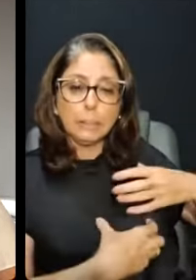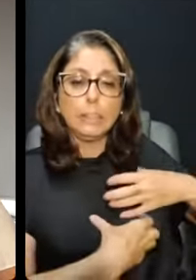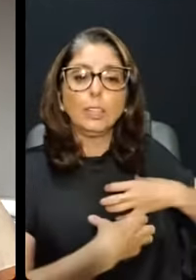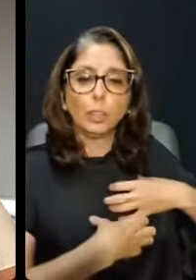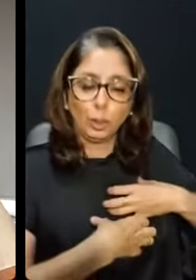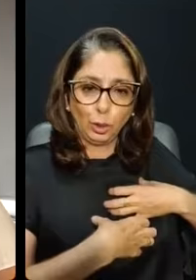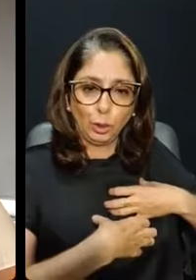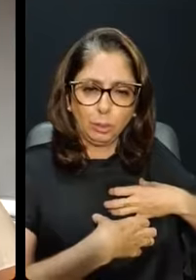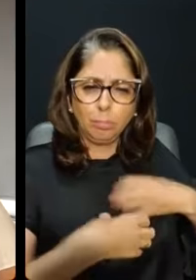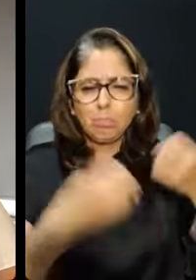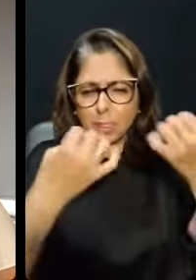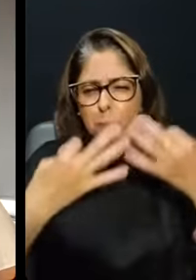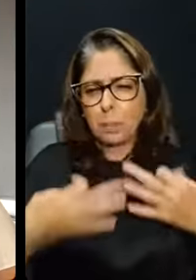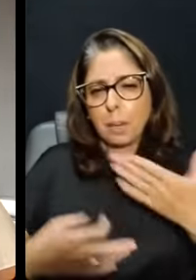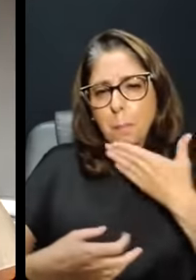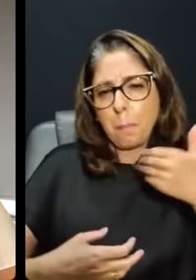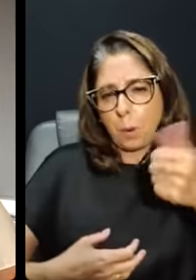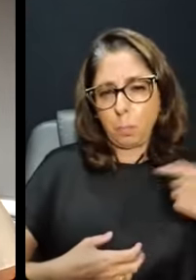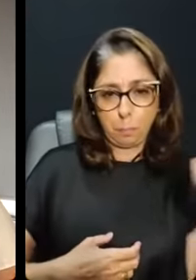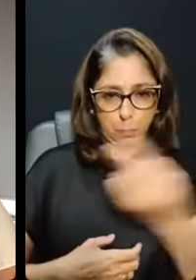traz